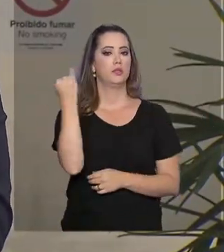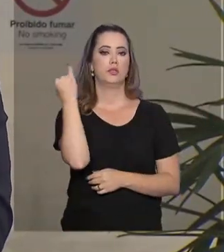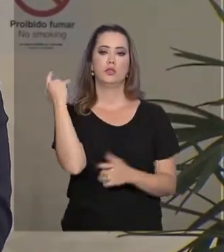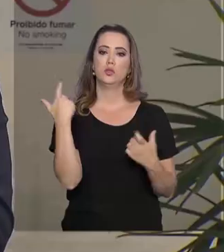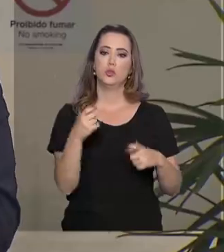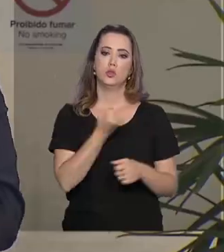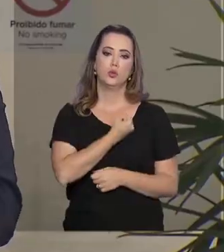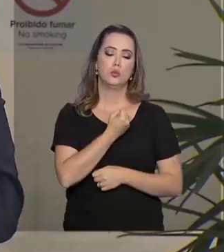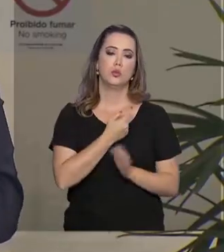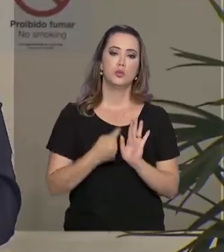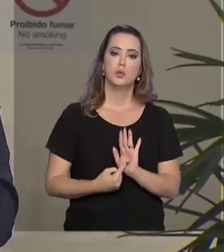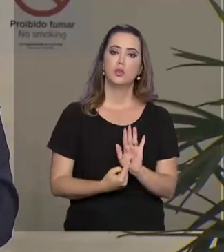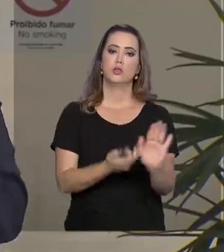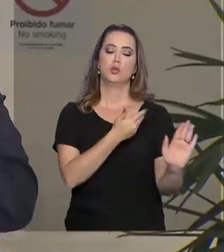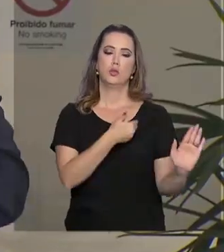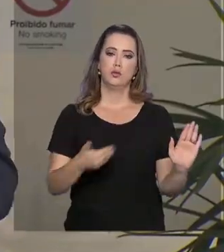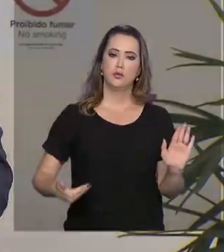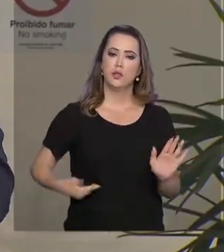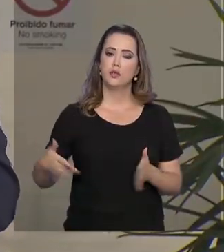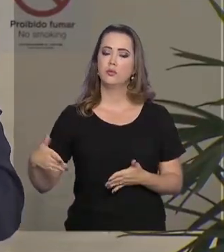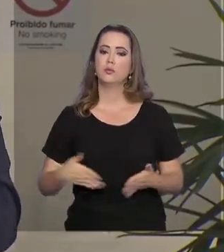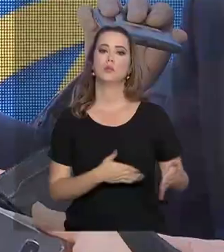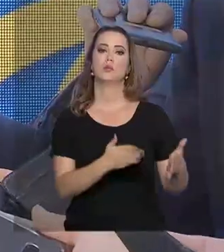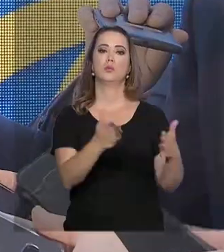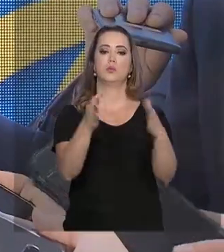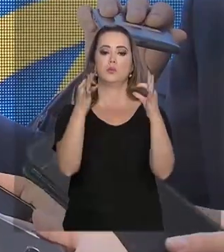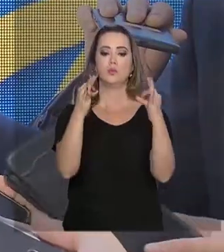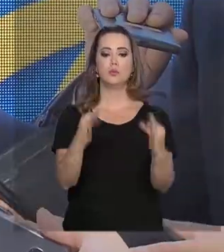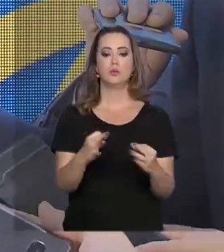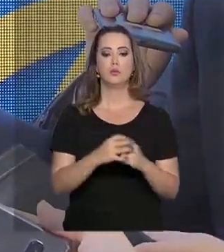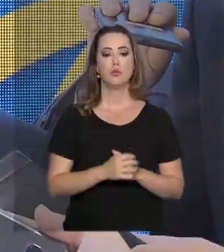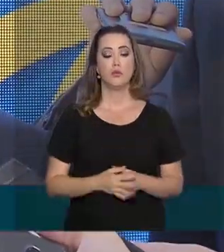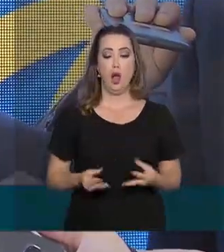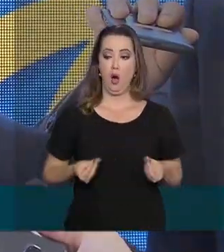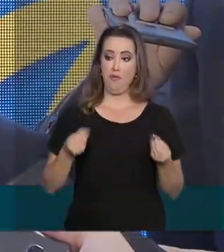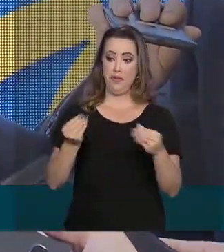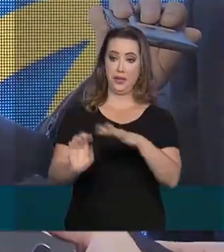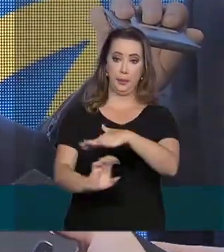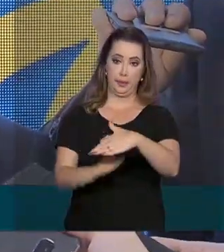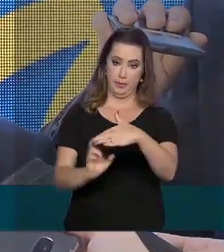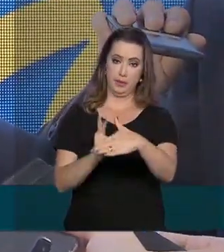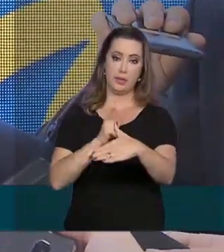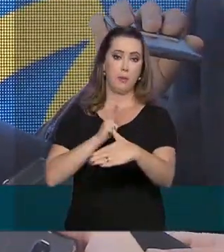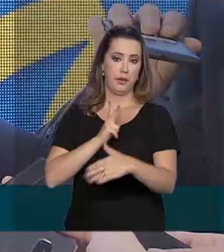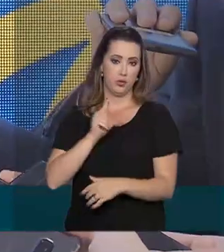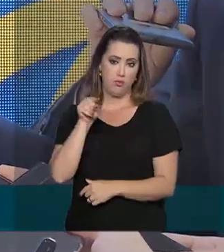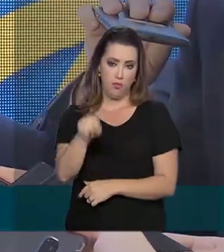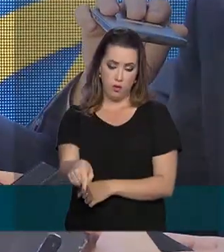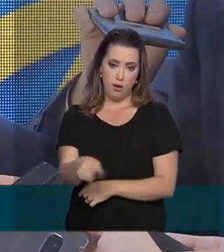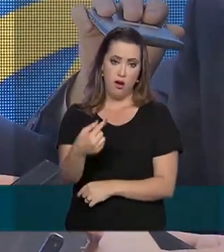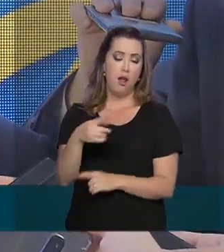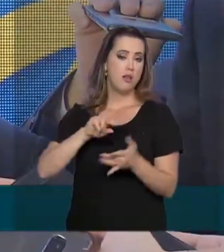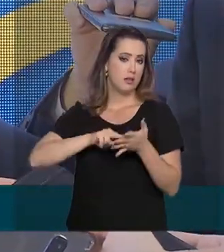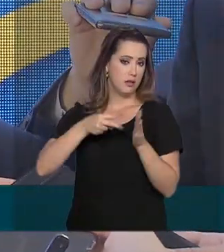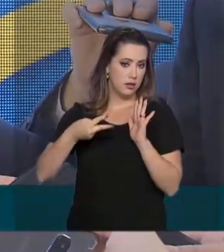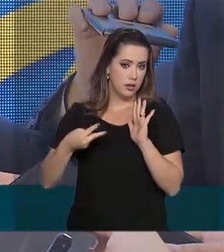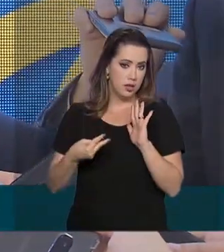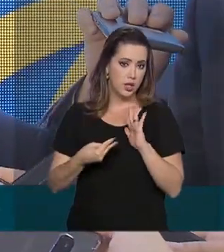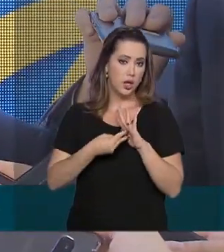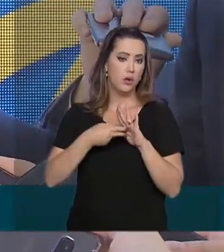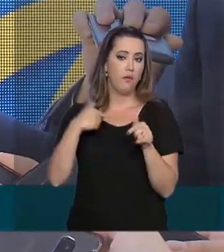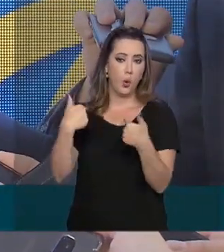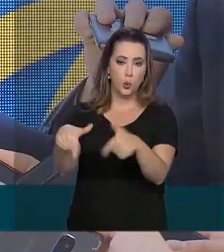números mostram o governo está indo no caminho certo a concessão representou uma grande corrida em direção